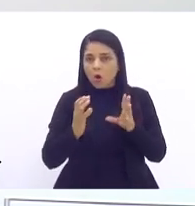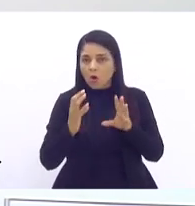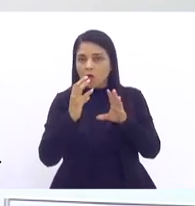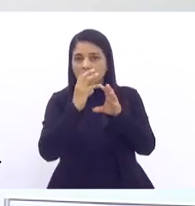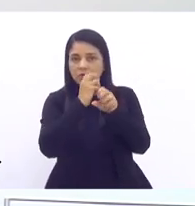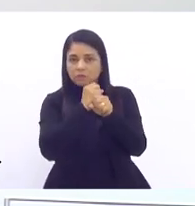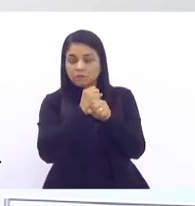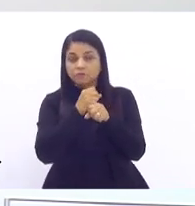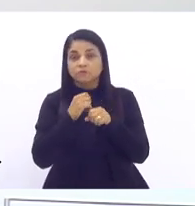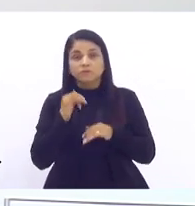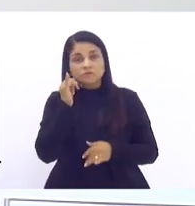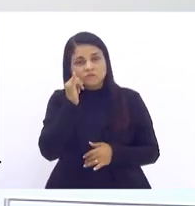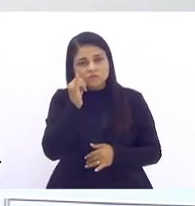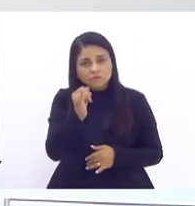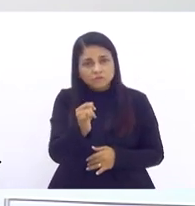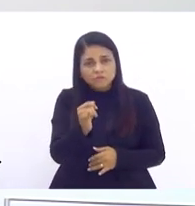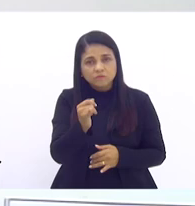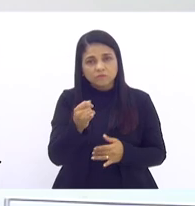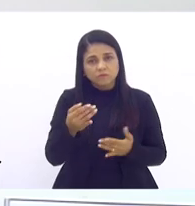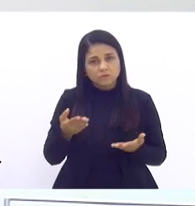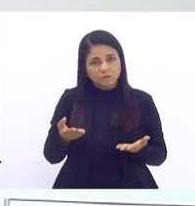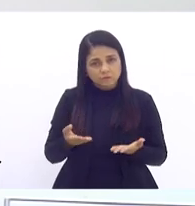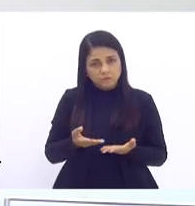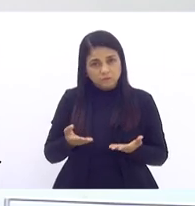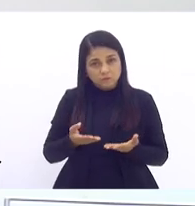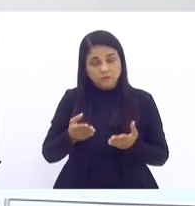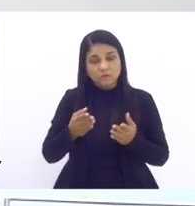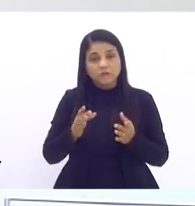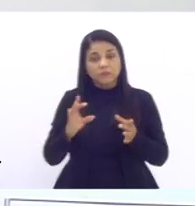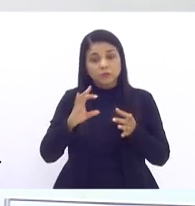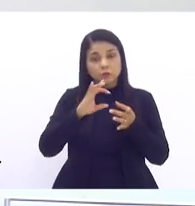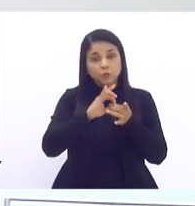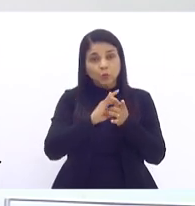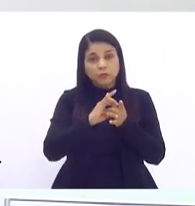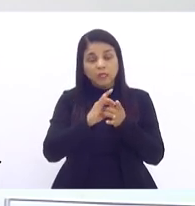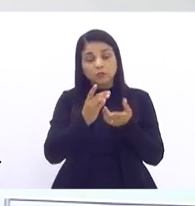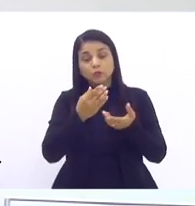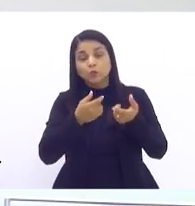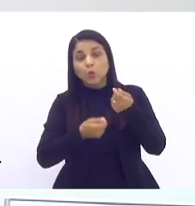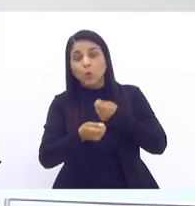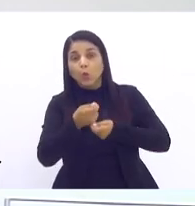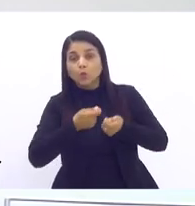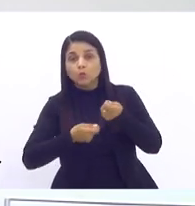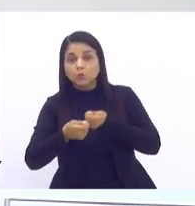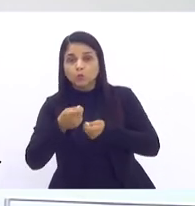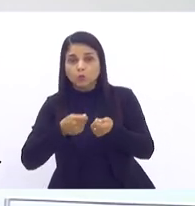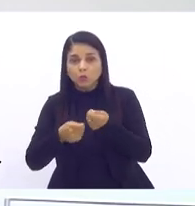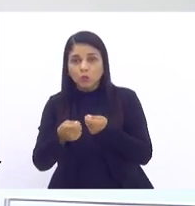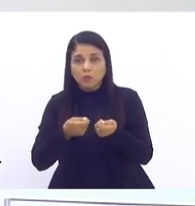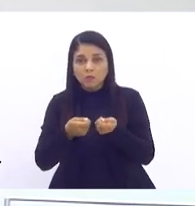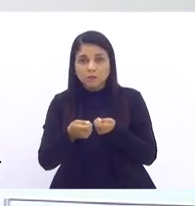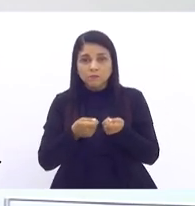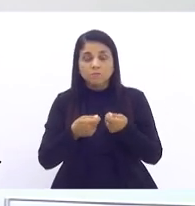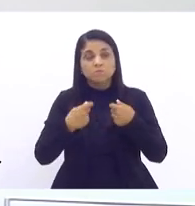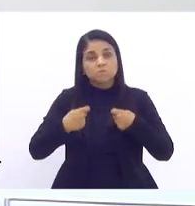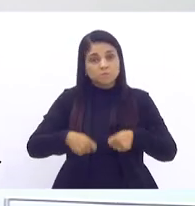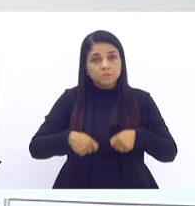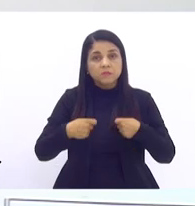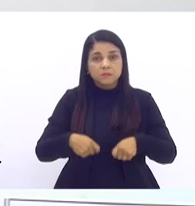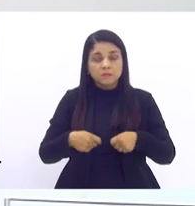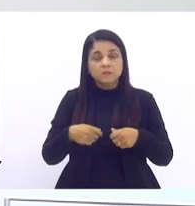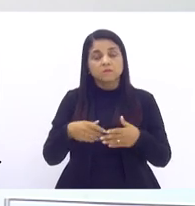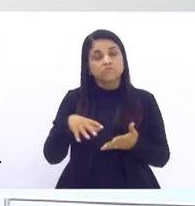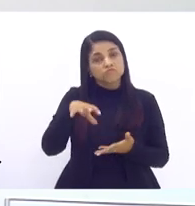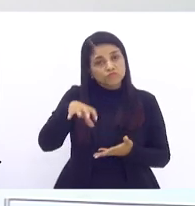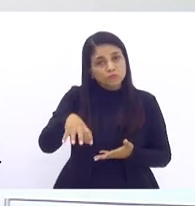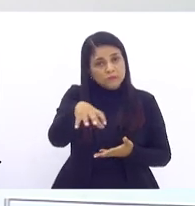que foi dito aqui foi exatamente dentro desse contexto de controle que precisa ser feito também no setor